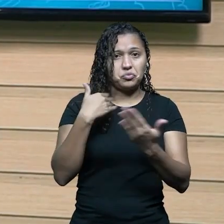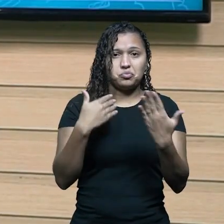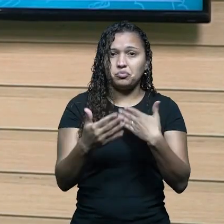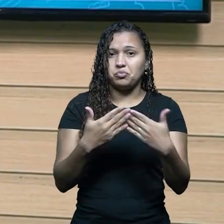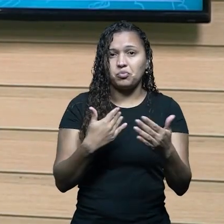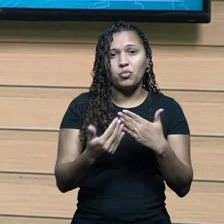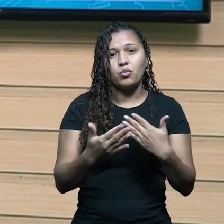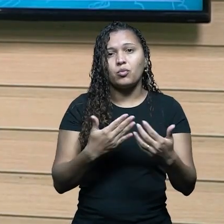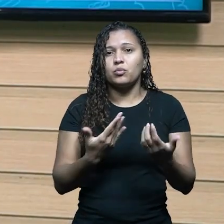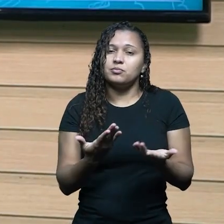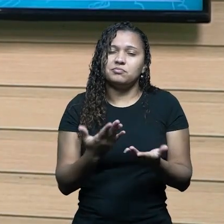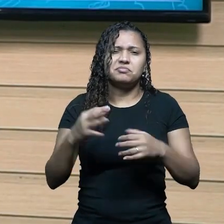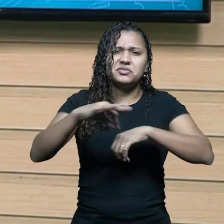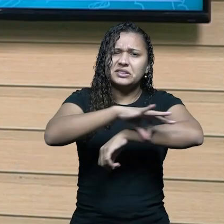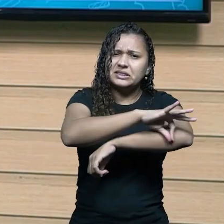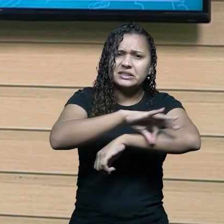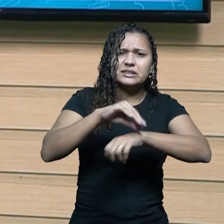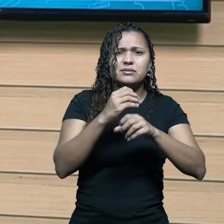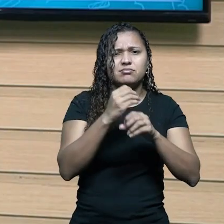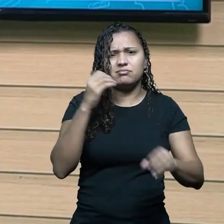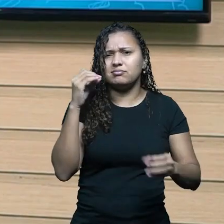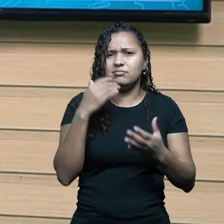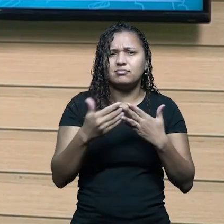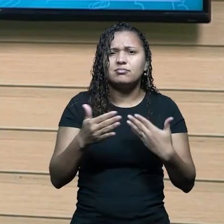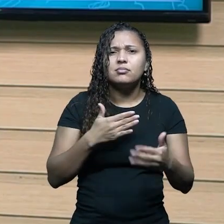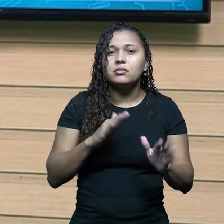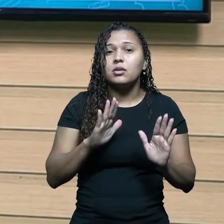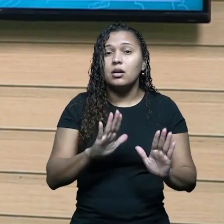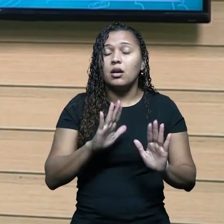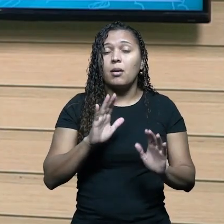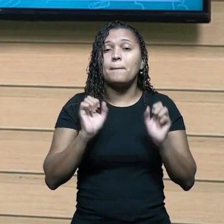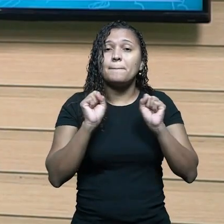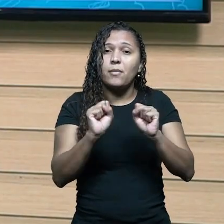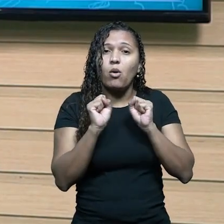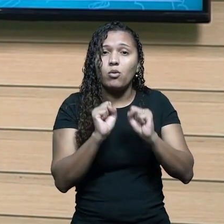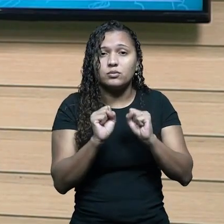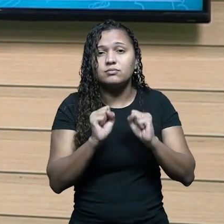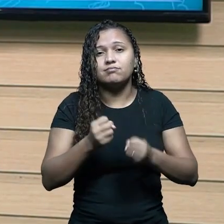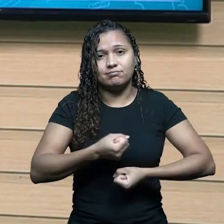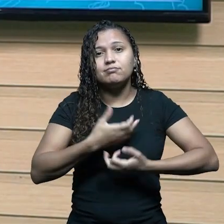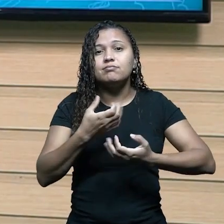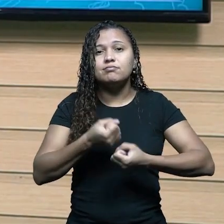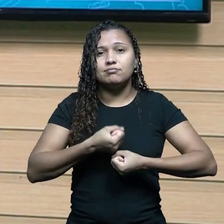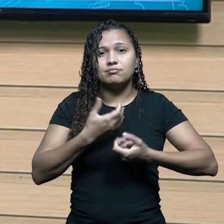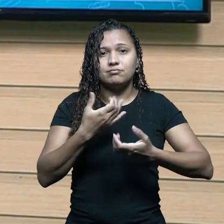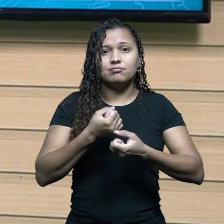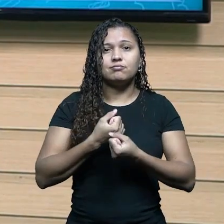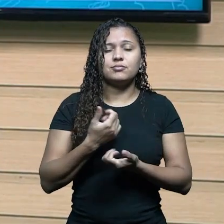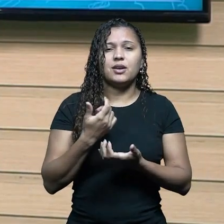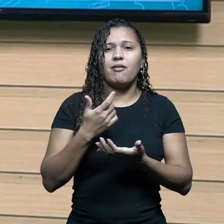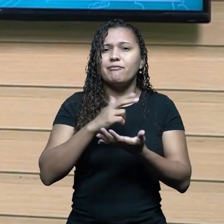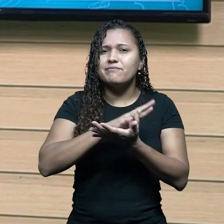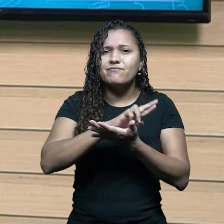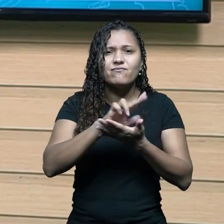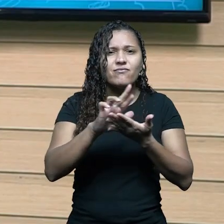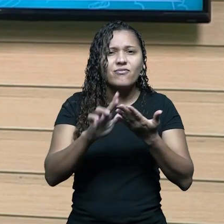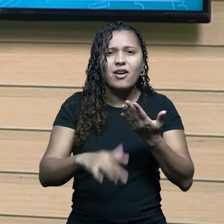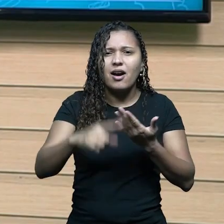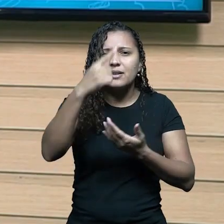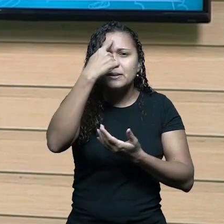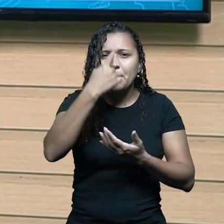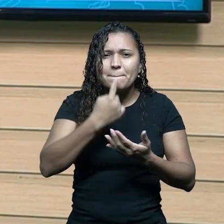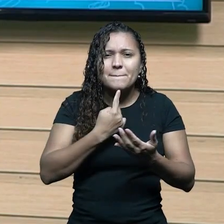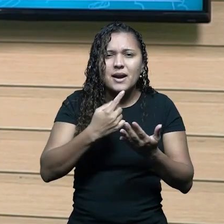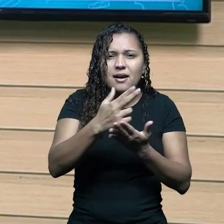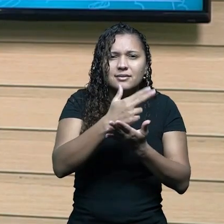seja ele qual for, da área de arquitetura, engenharia, então nós podemos sim produzir bastantes figuras